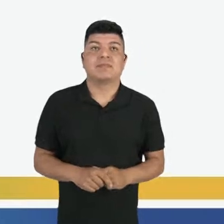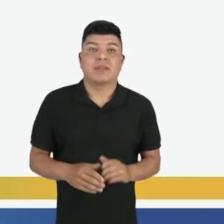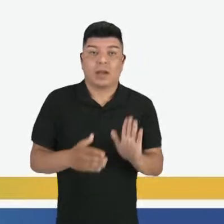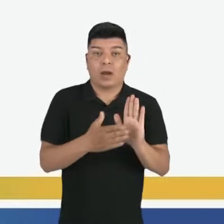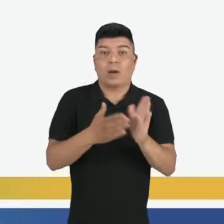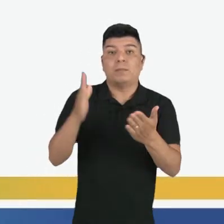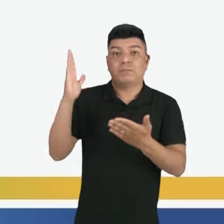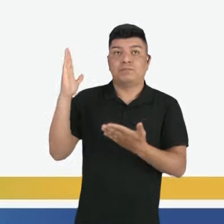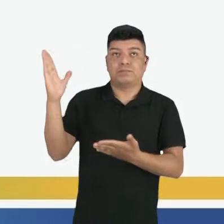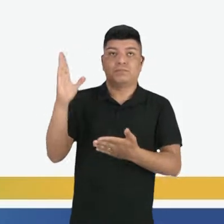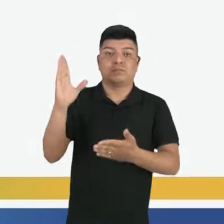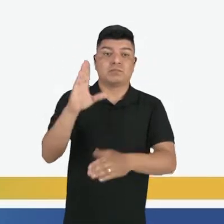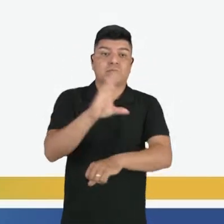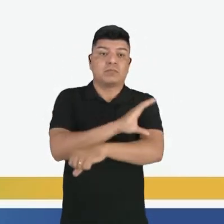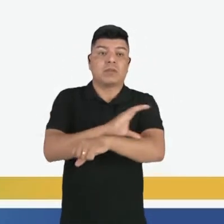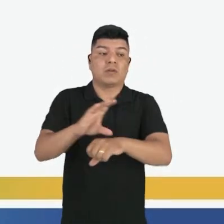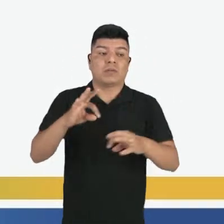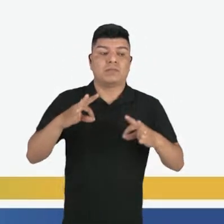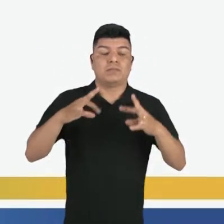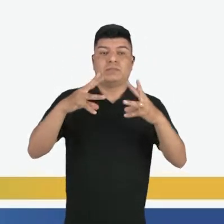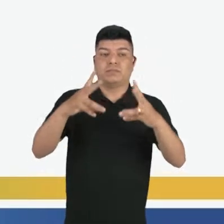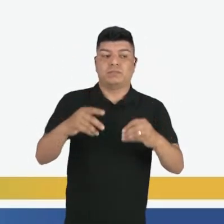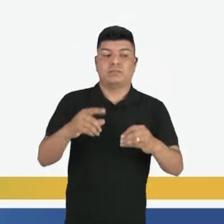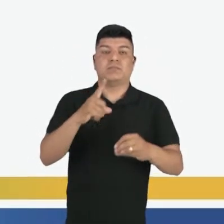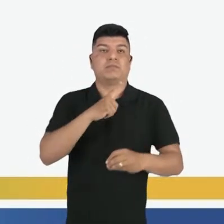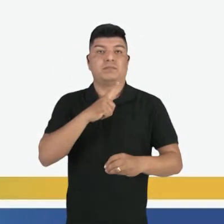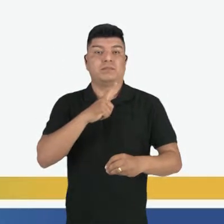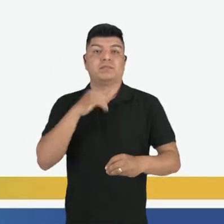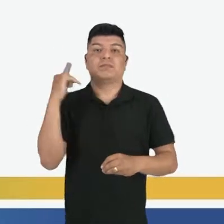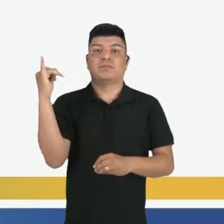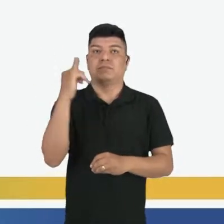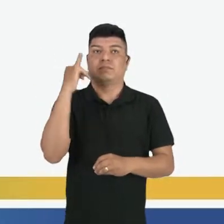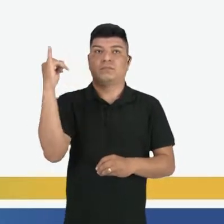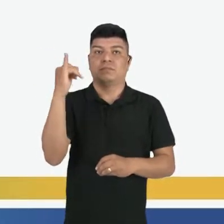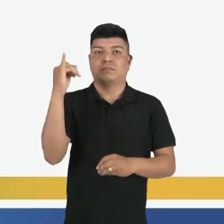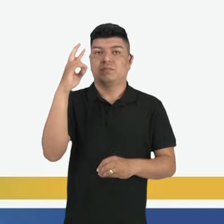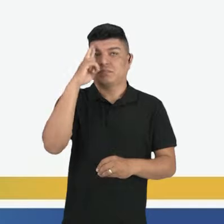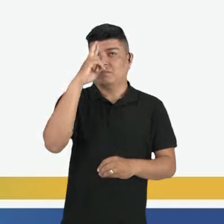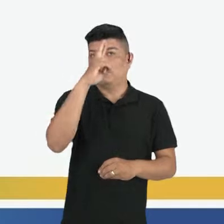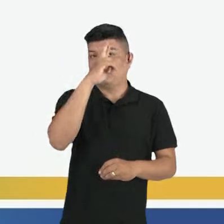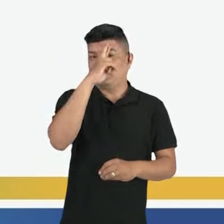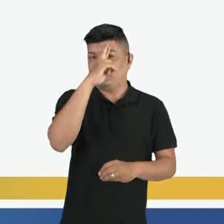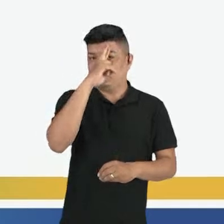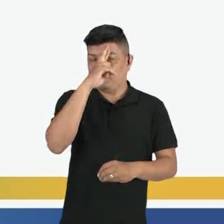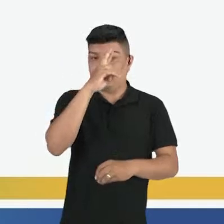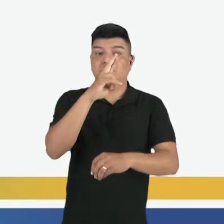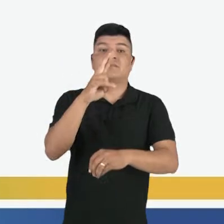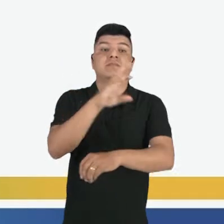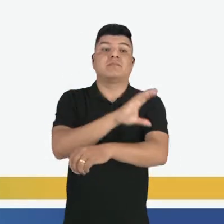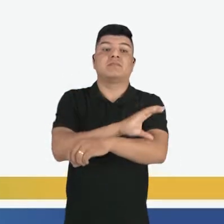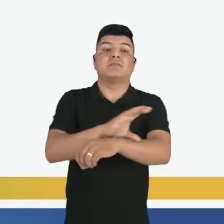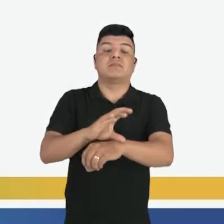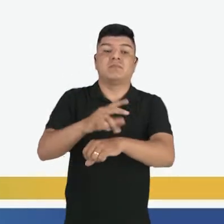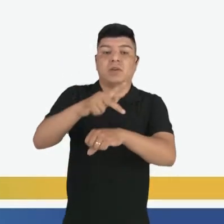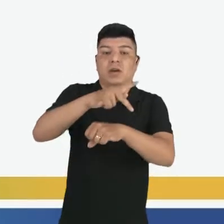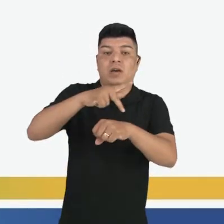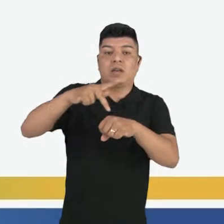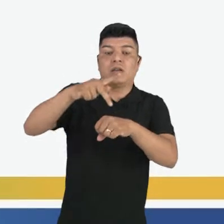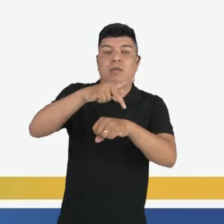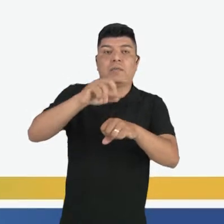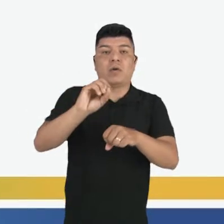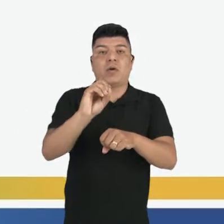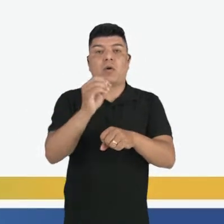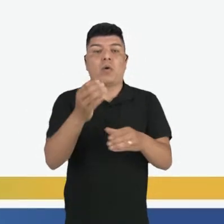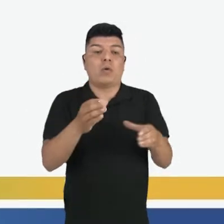Patrimônio cultural é tudo aquilo que possui importância histórica e cultural para um país ou uma